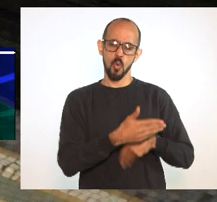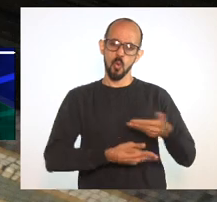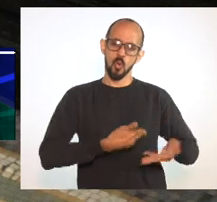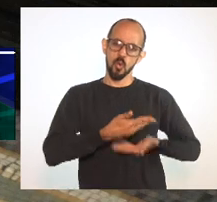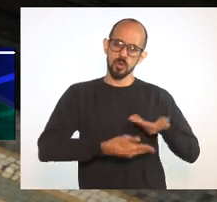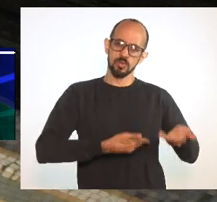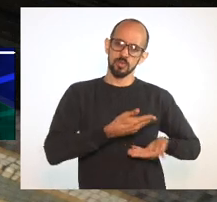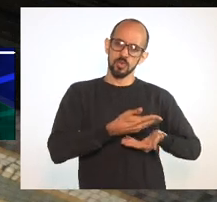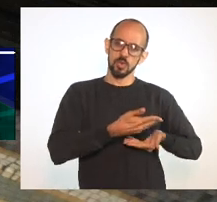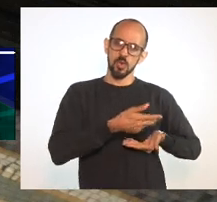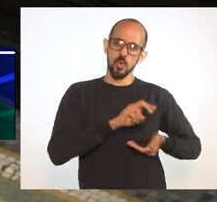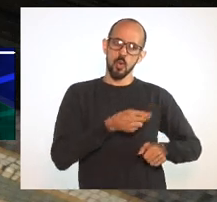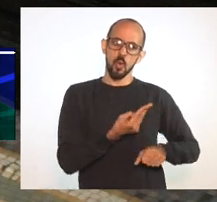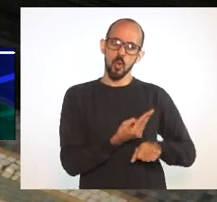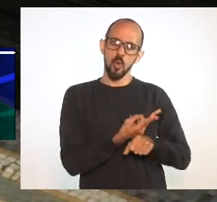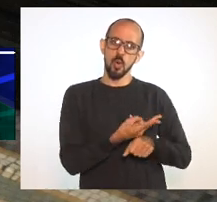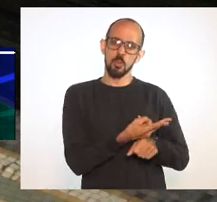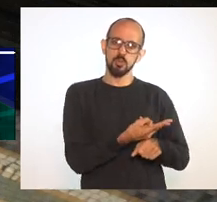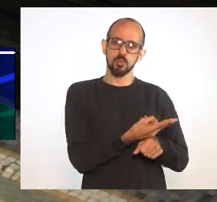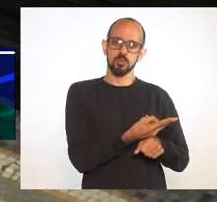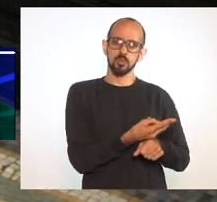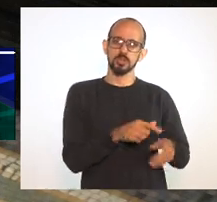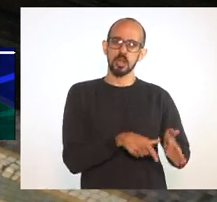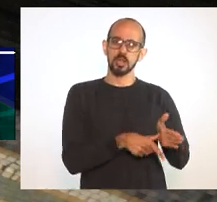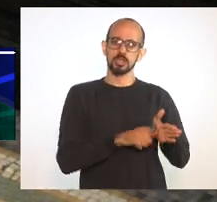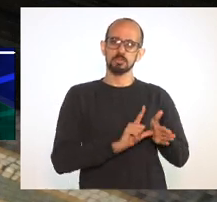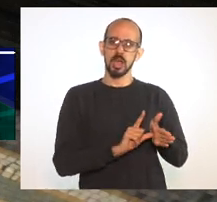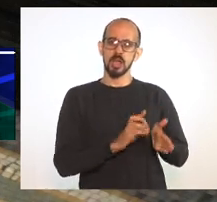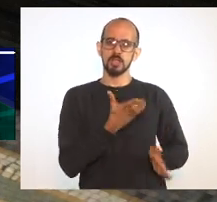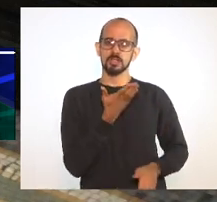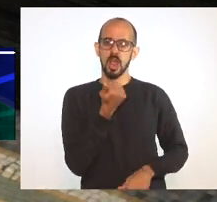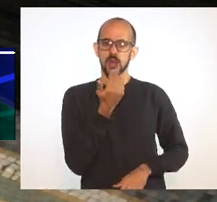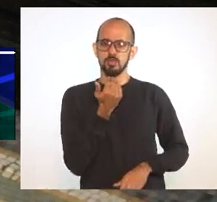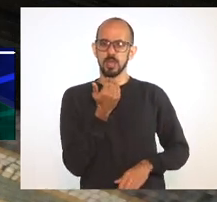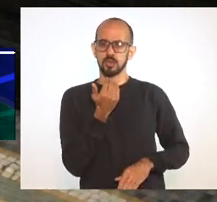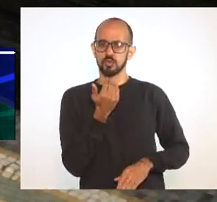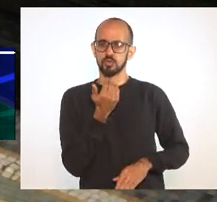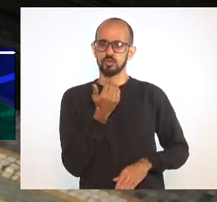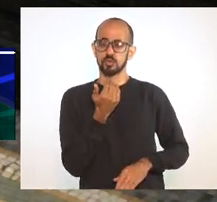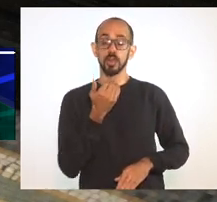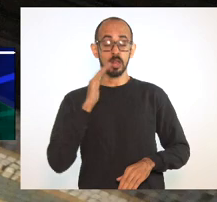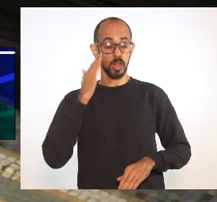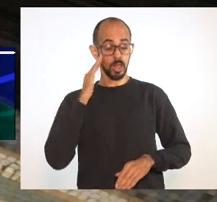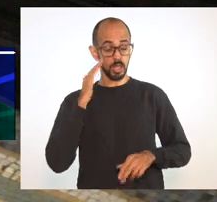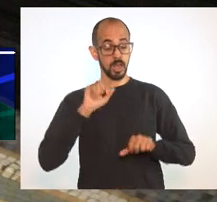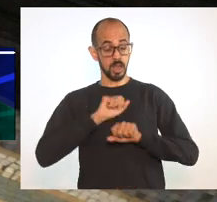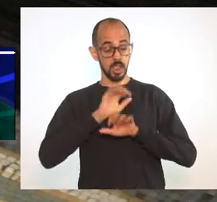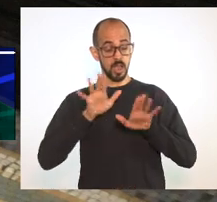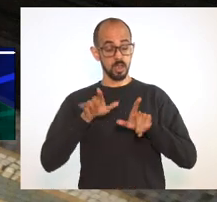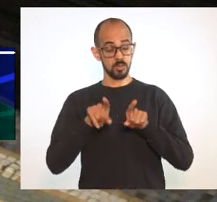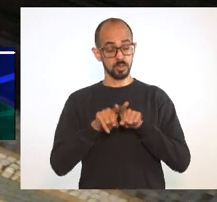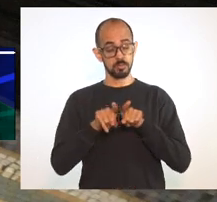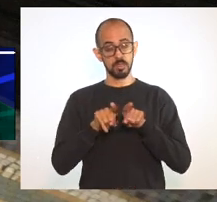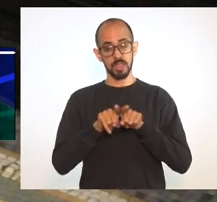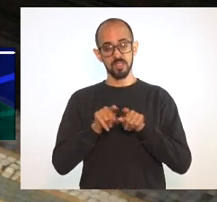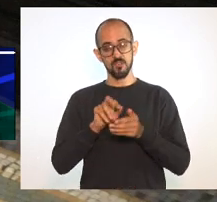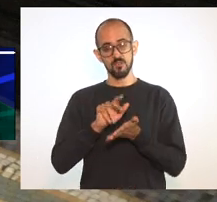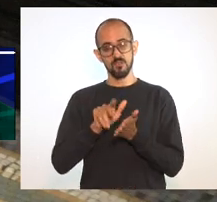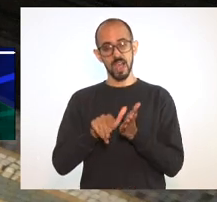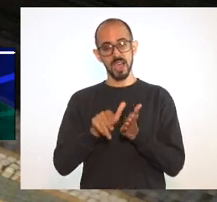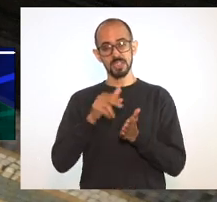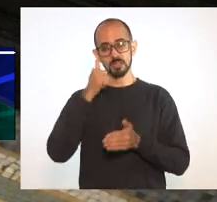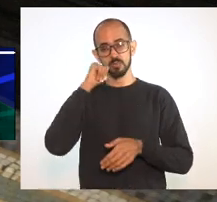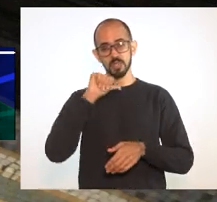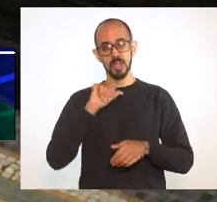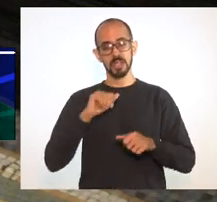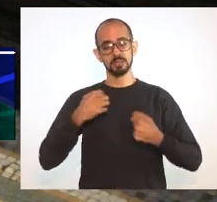busca antecipada de alimentos, mas também é entendendo que muitas dessas mulheres vão necessitar